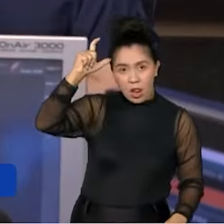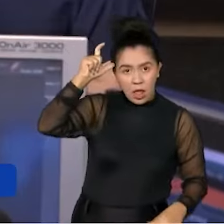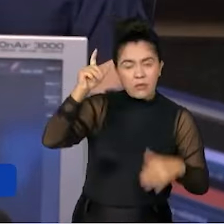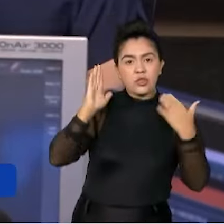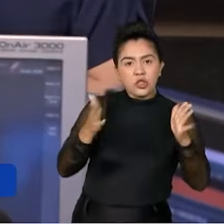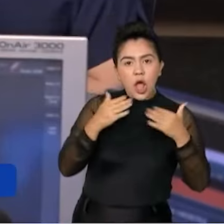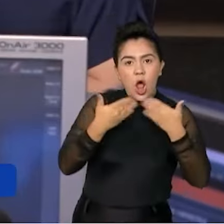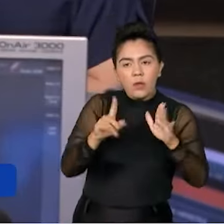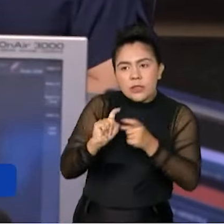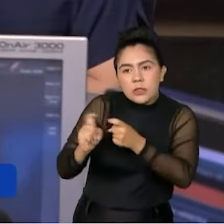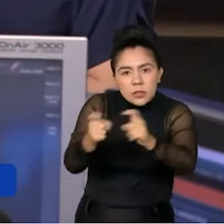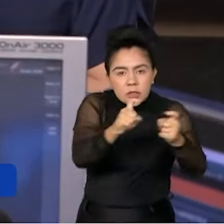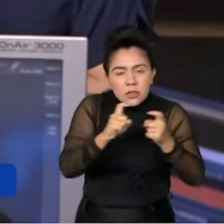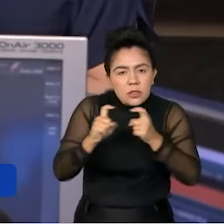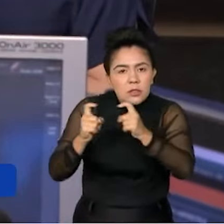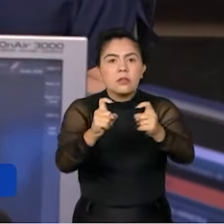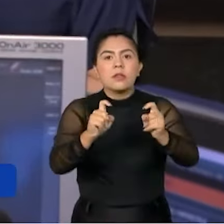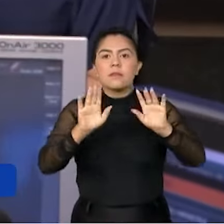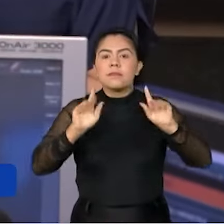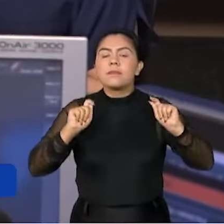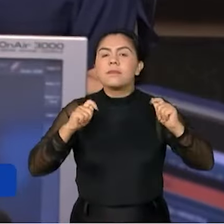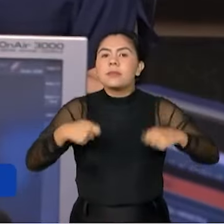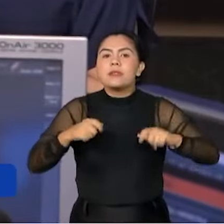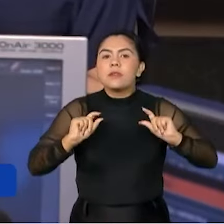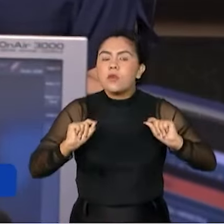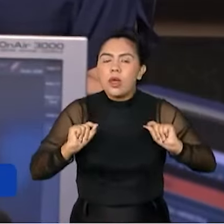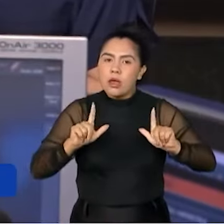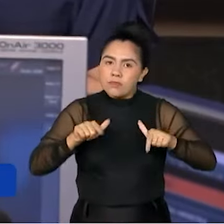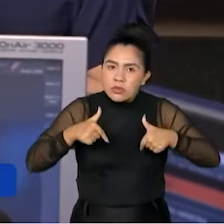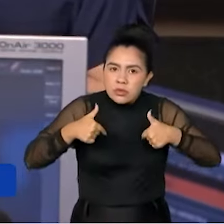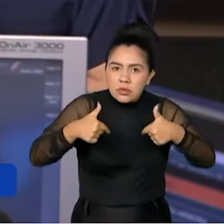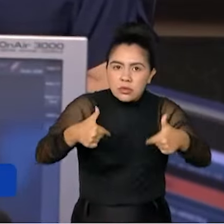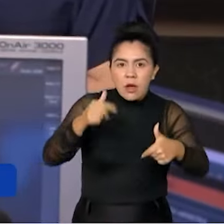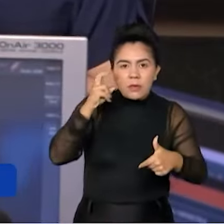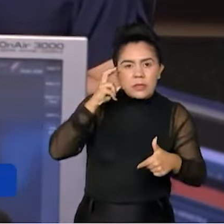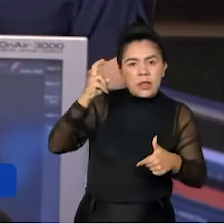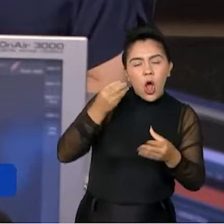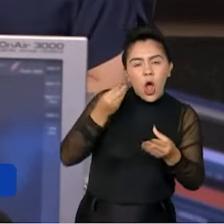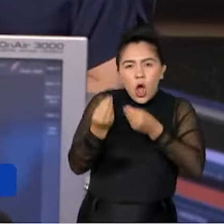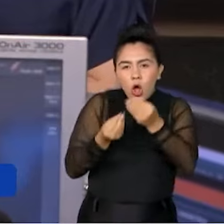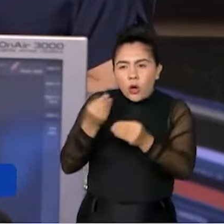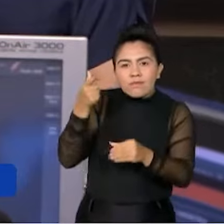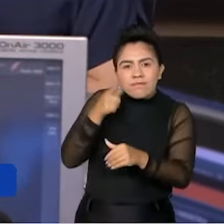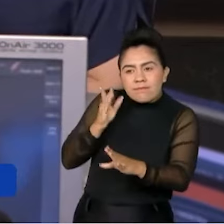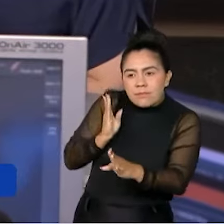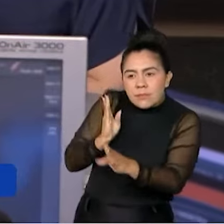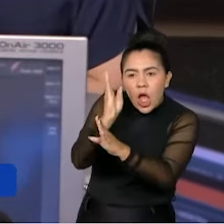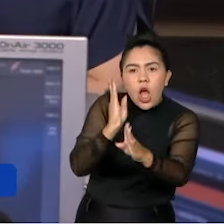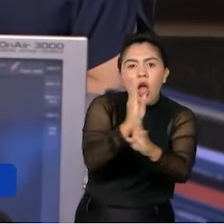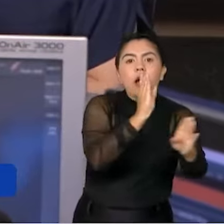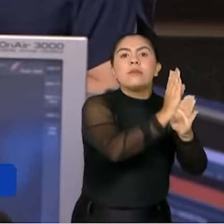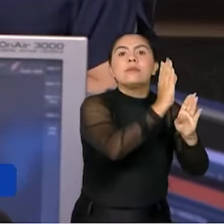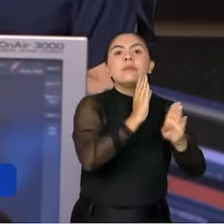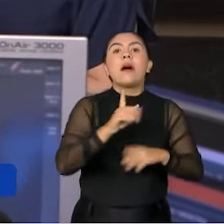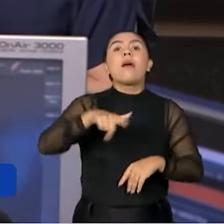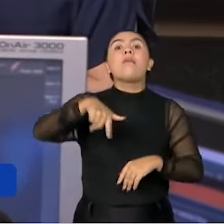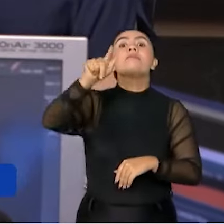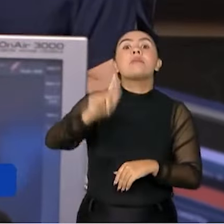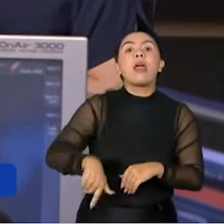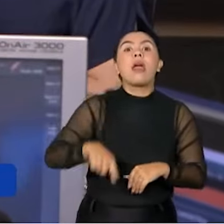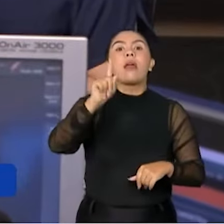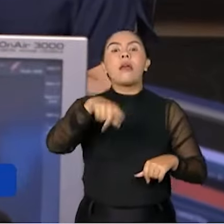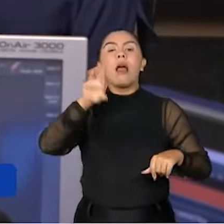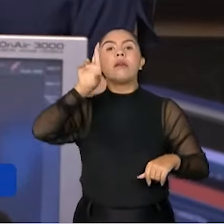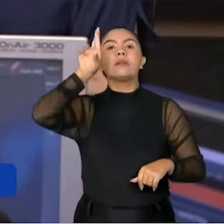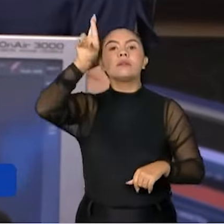de inteligência. Com o trabalho de inteligência, a gente consegue pegar inclusive quem são os articuladores, quem são